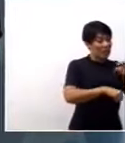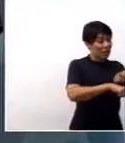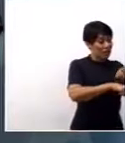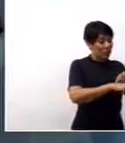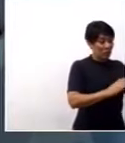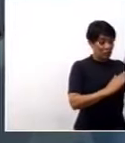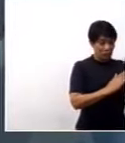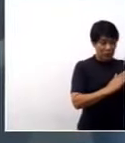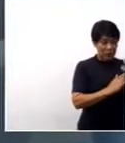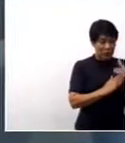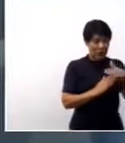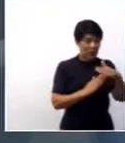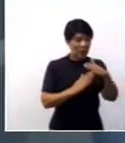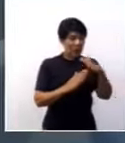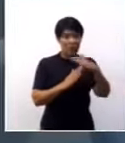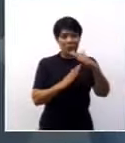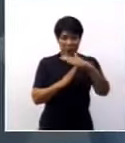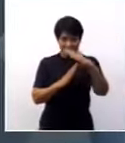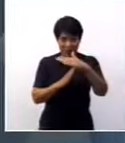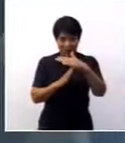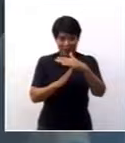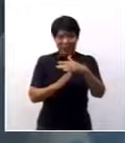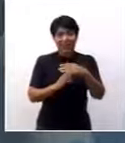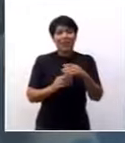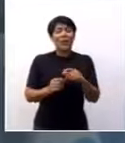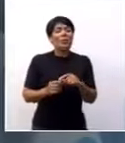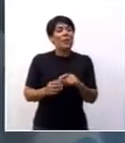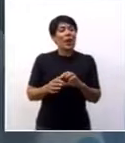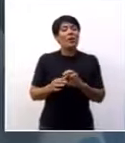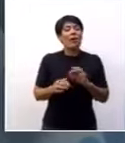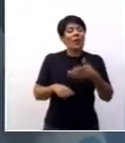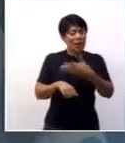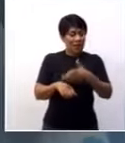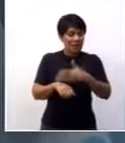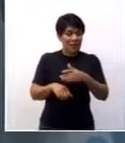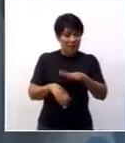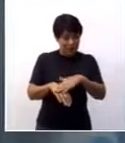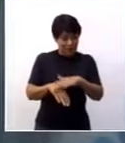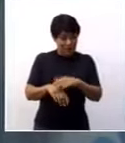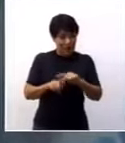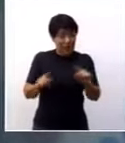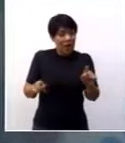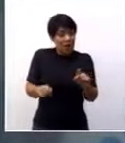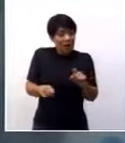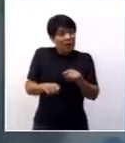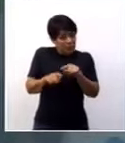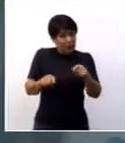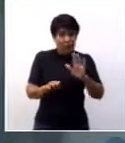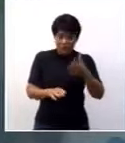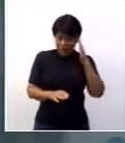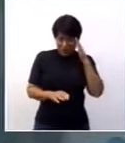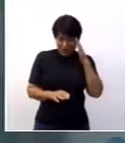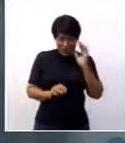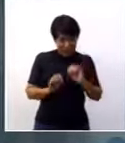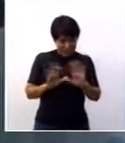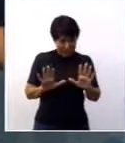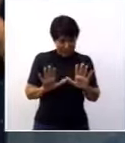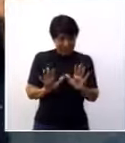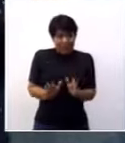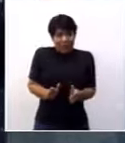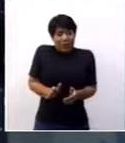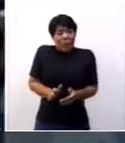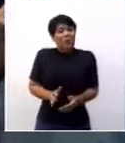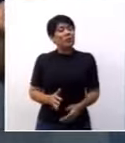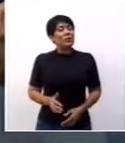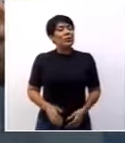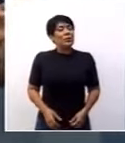nessa interação para fazermos essa atividade. Mas acredito que todo mundo já tenha entendido, né? Não